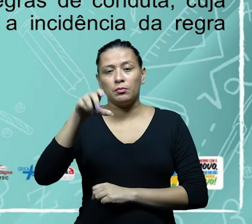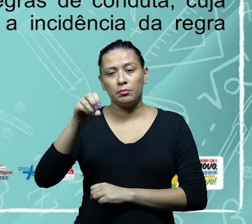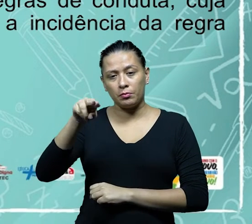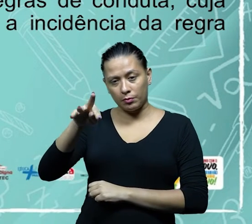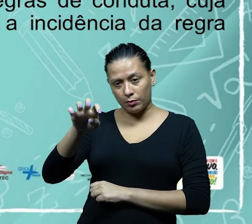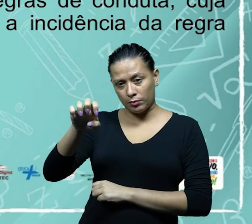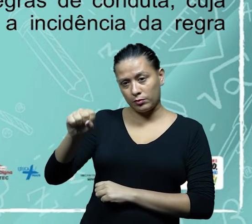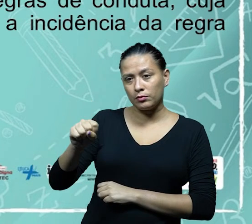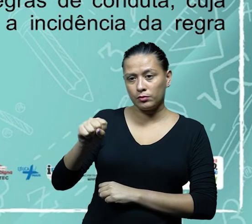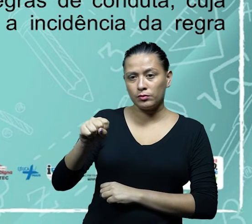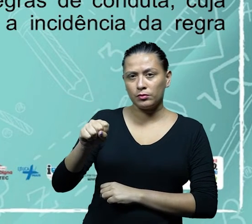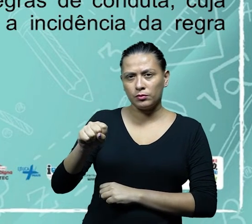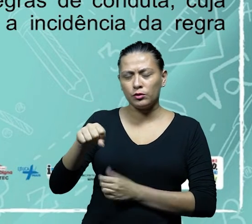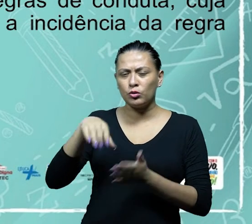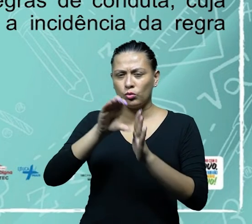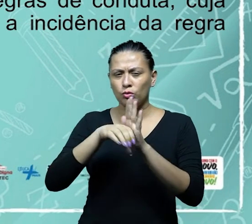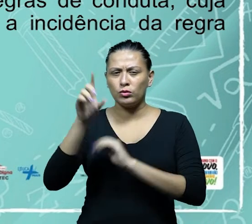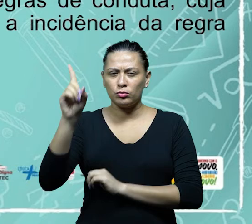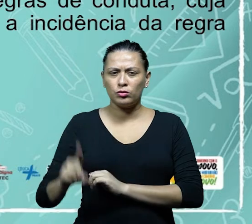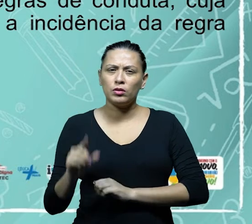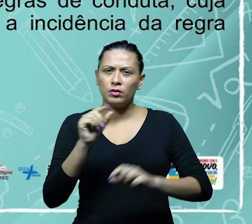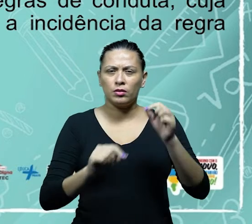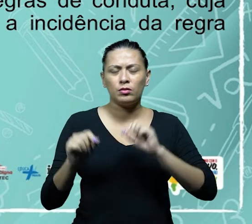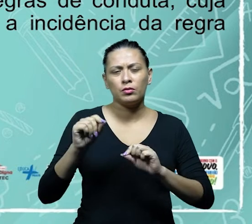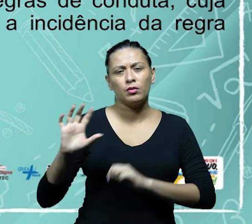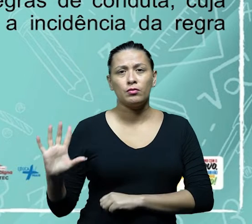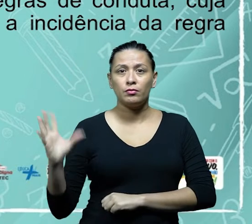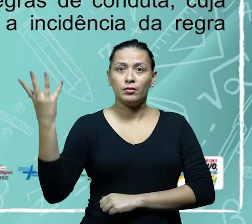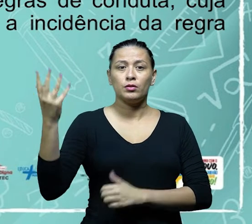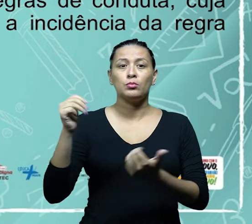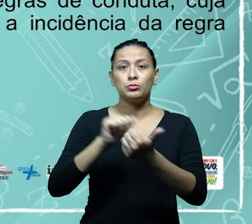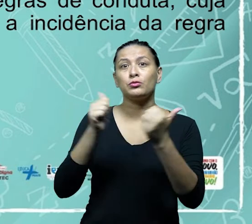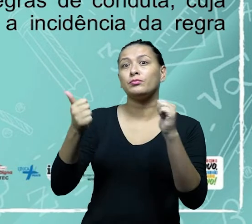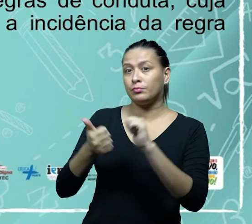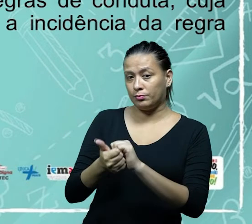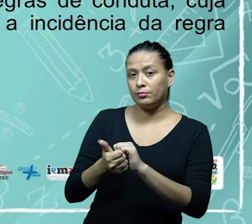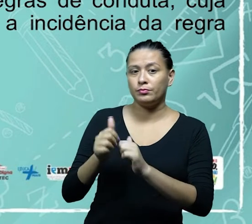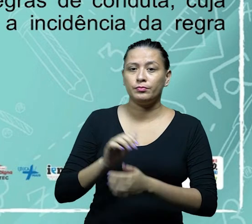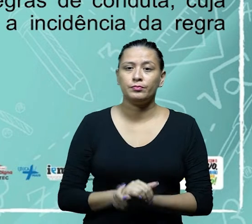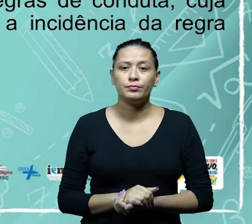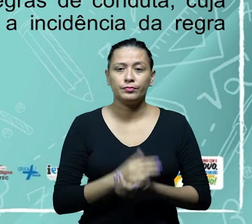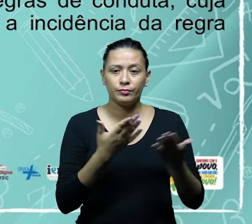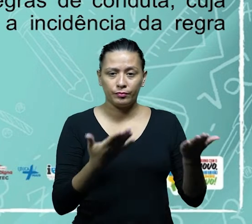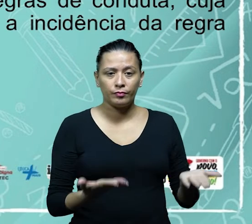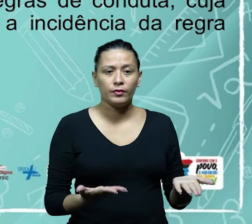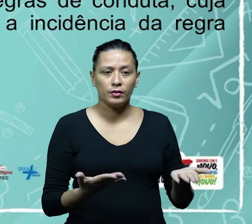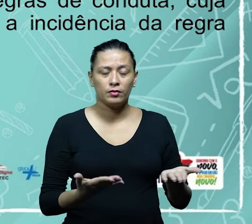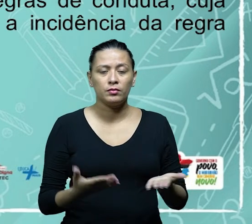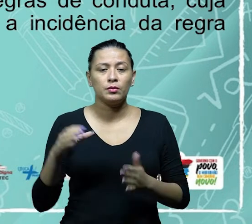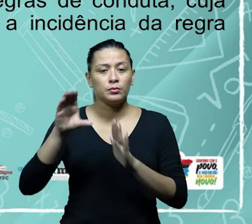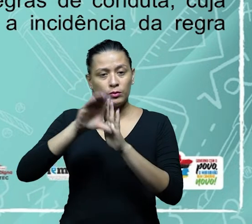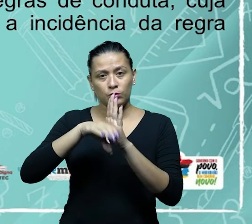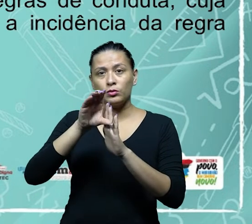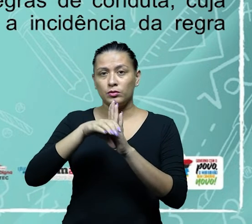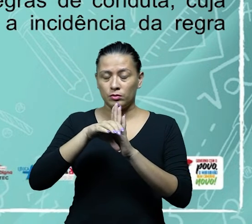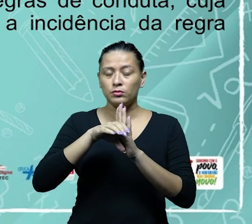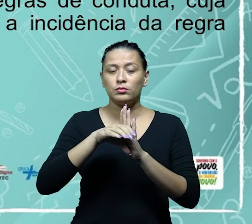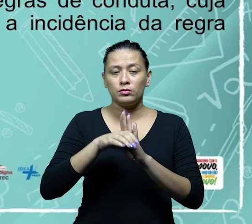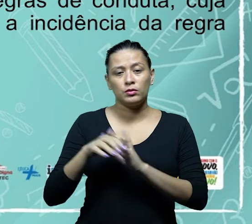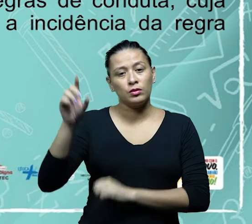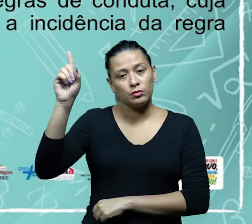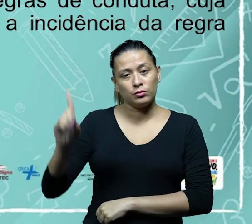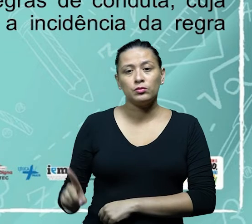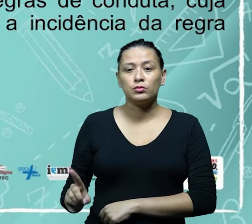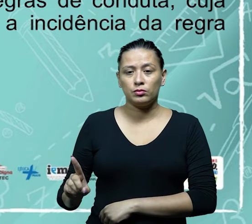apenas o direito como um fenômeno de adaptação né Aqui nós podemos ver o seu conceito